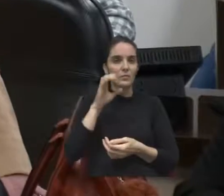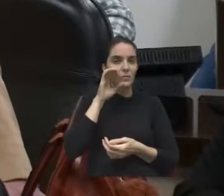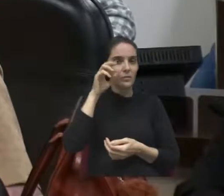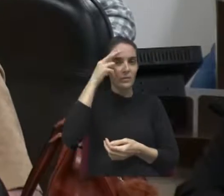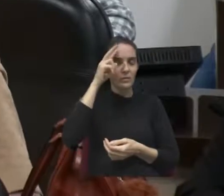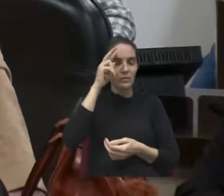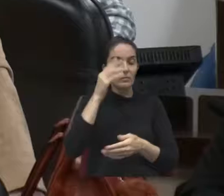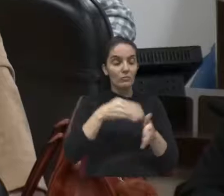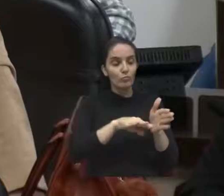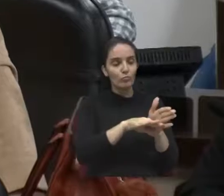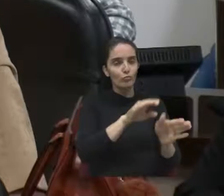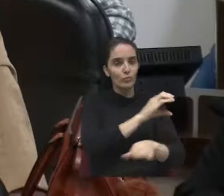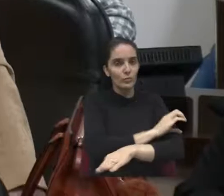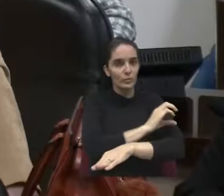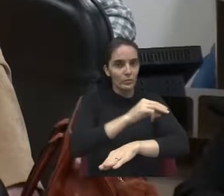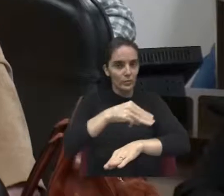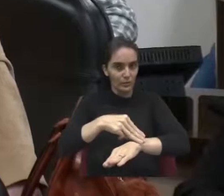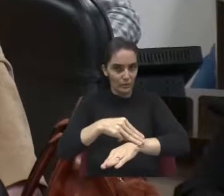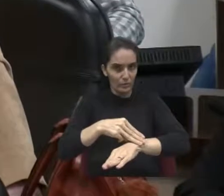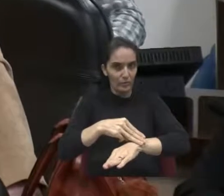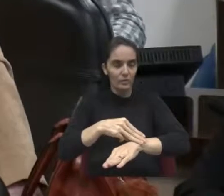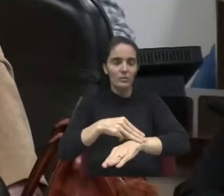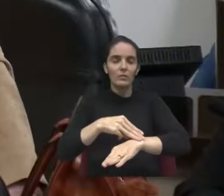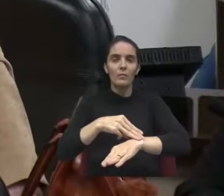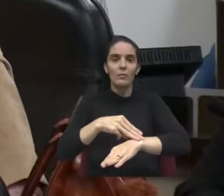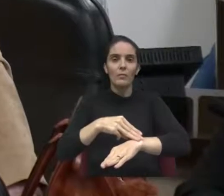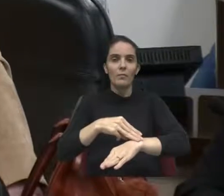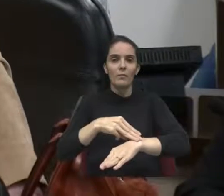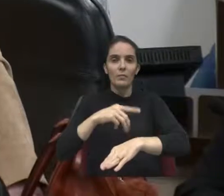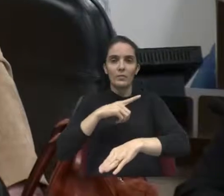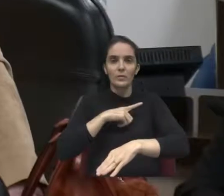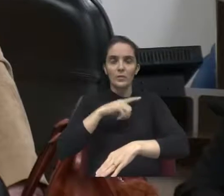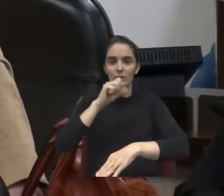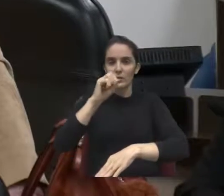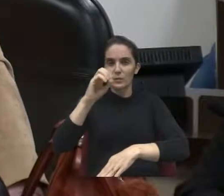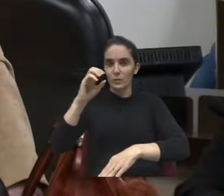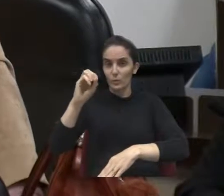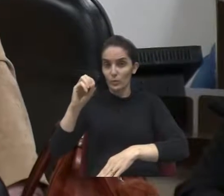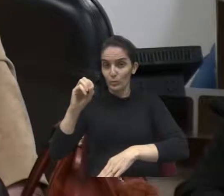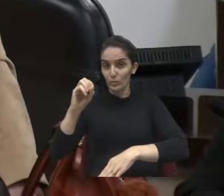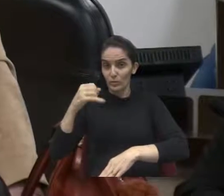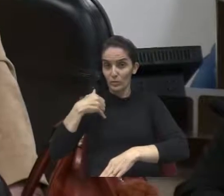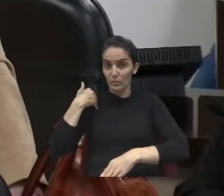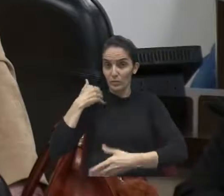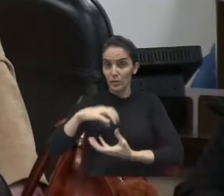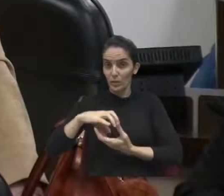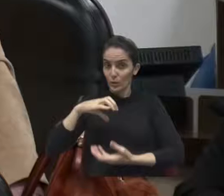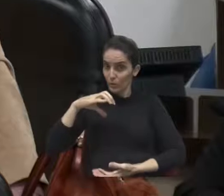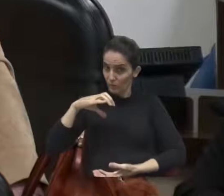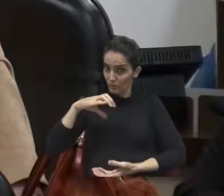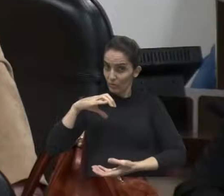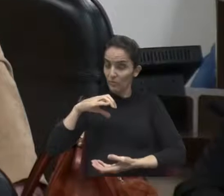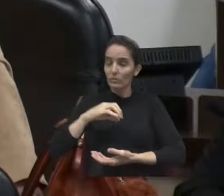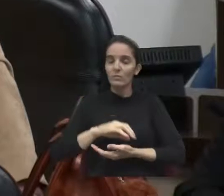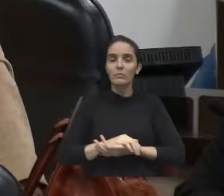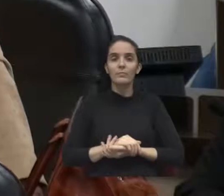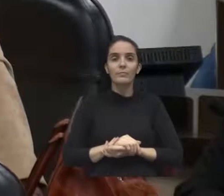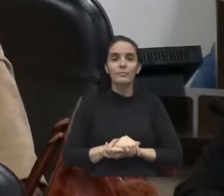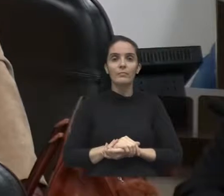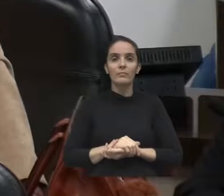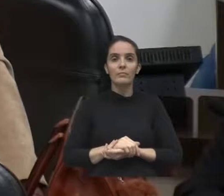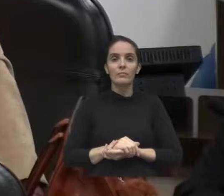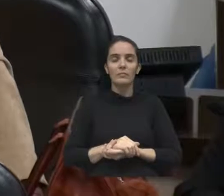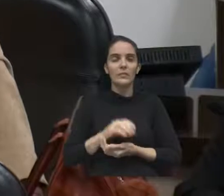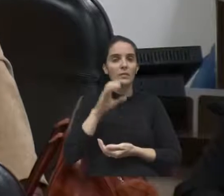CEPROSOM, isso marcou muito, porque nós tínhamos 800 idosos nos projetos, e eu lembro de ter feito um trabalho